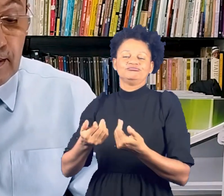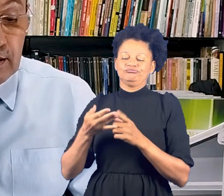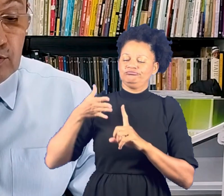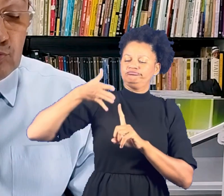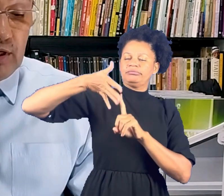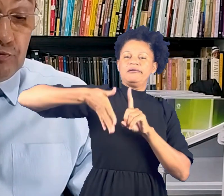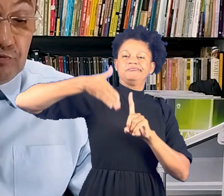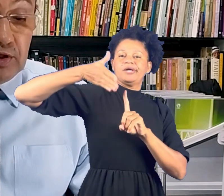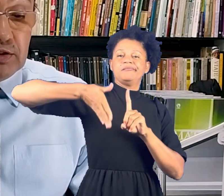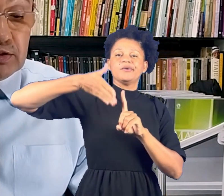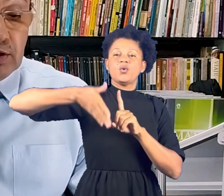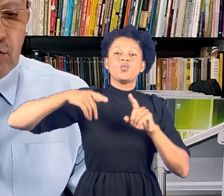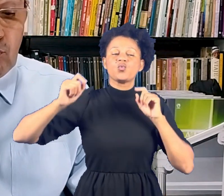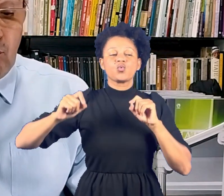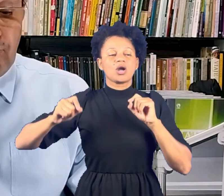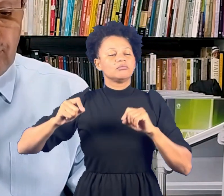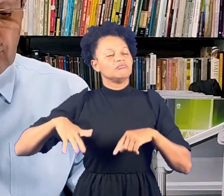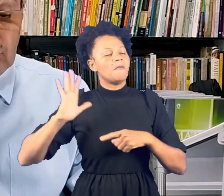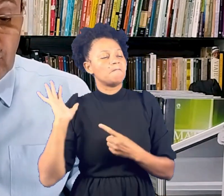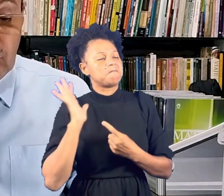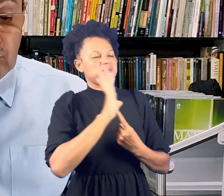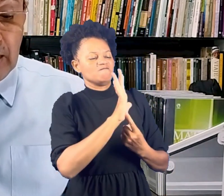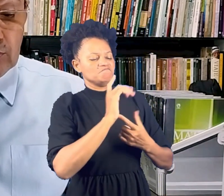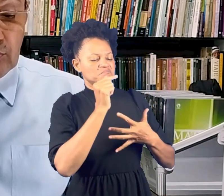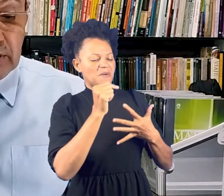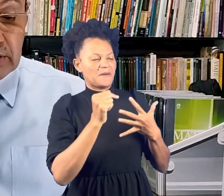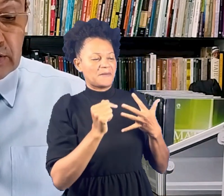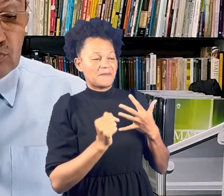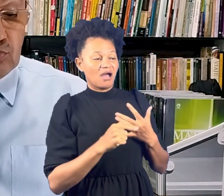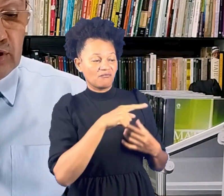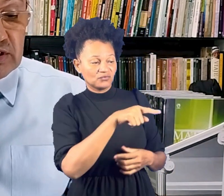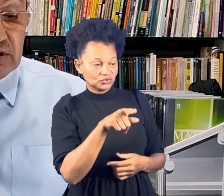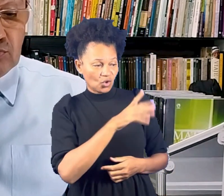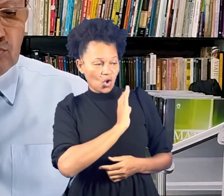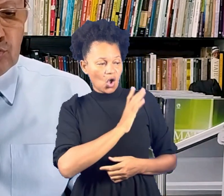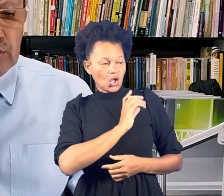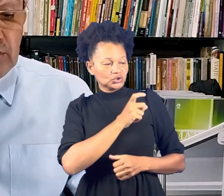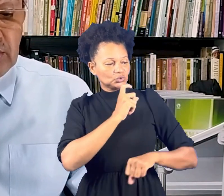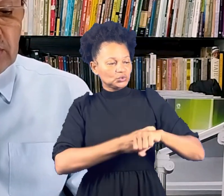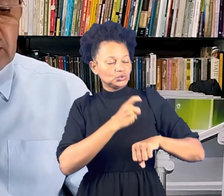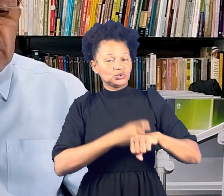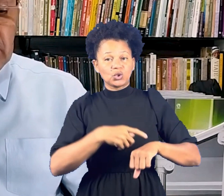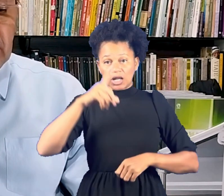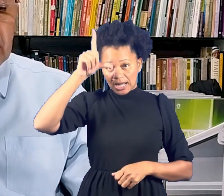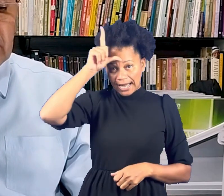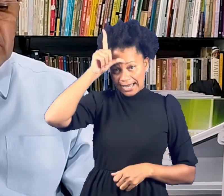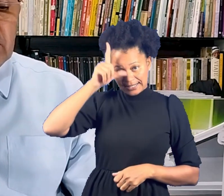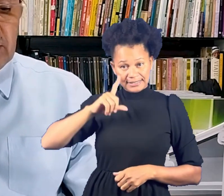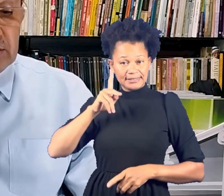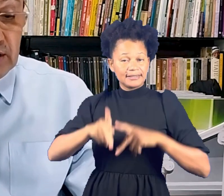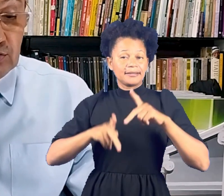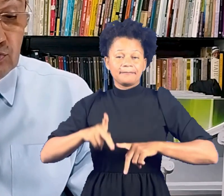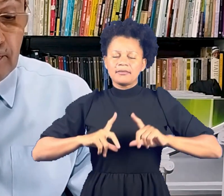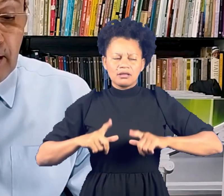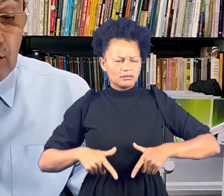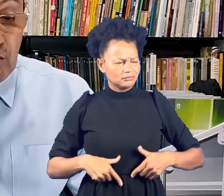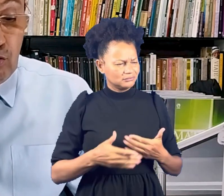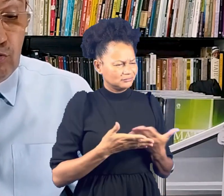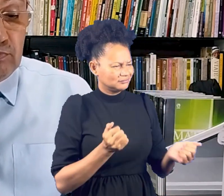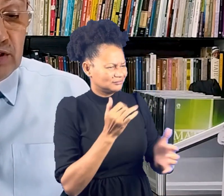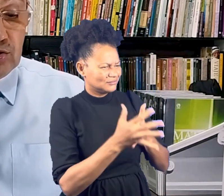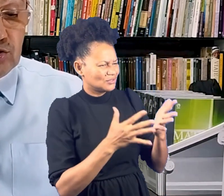discurso. E o que ele fez? Confrontou a dureza do coração dos líderes israelitas,